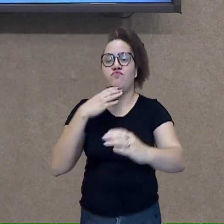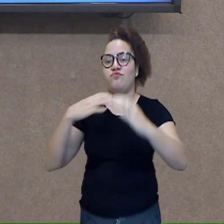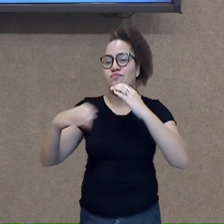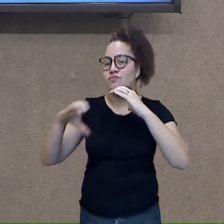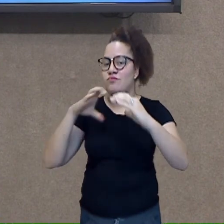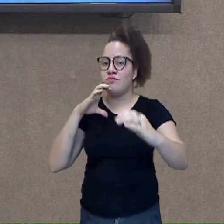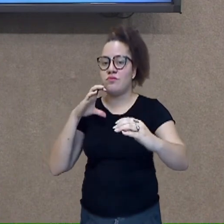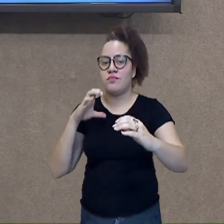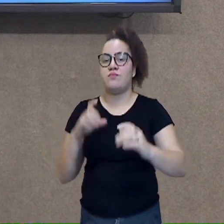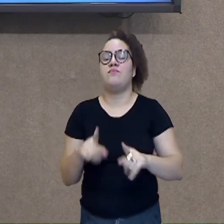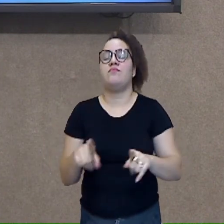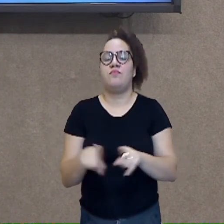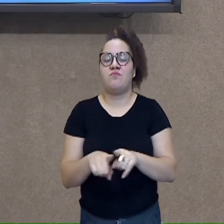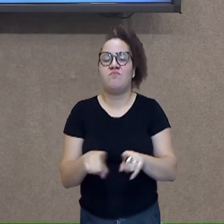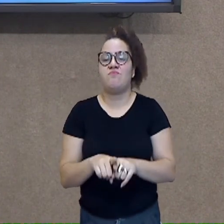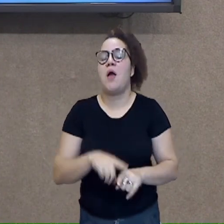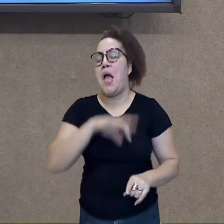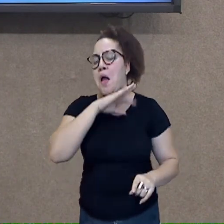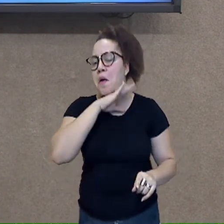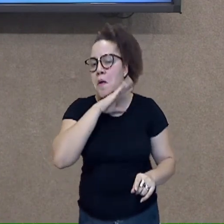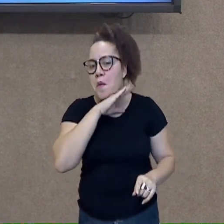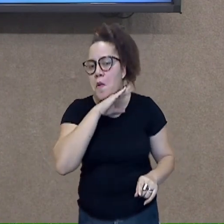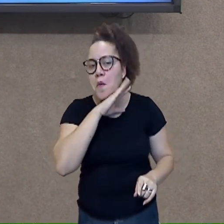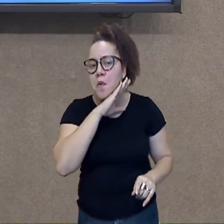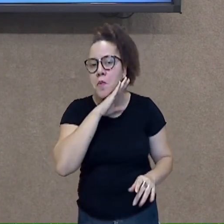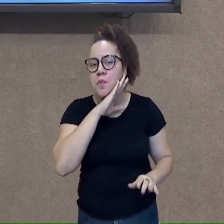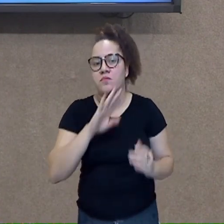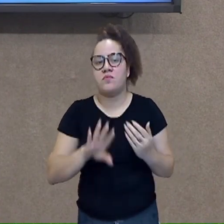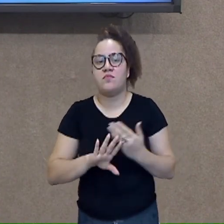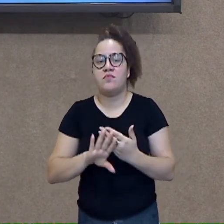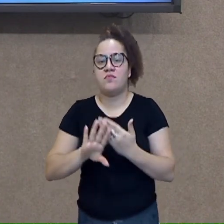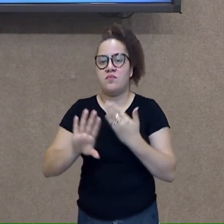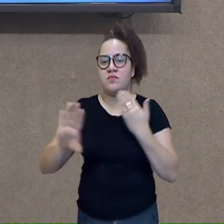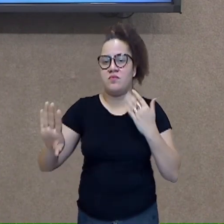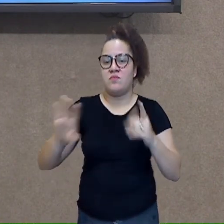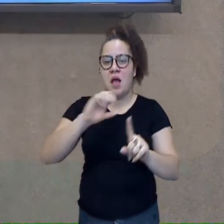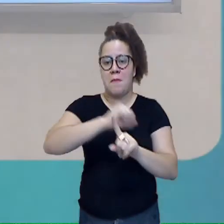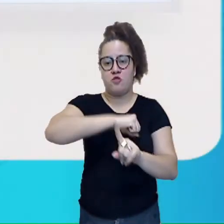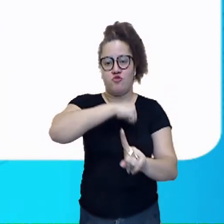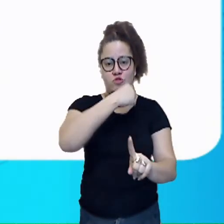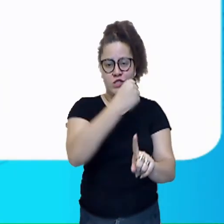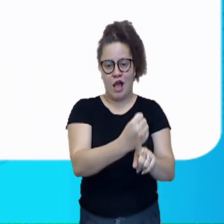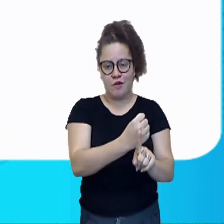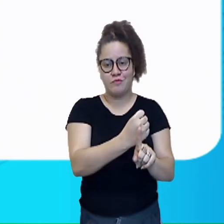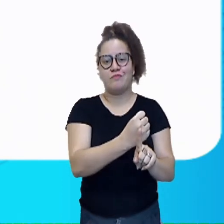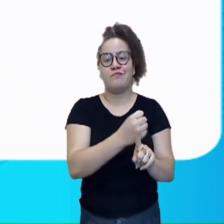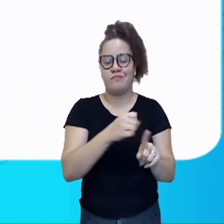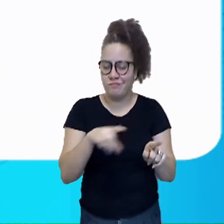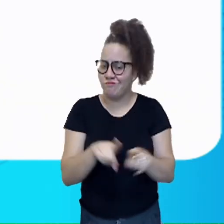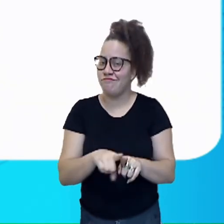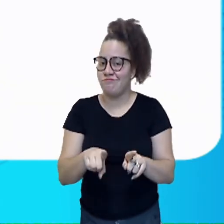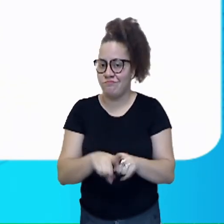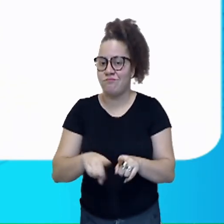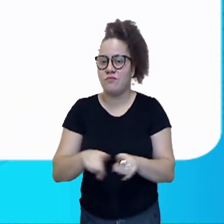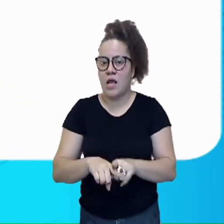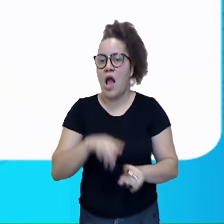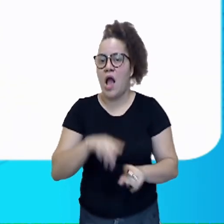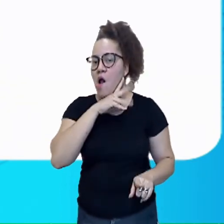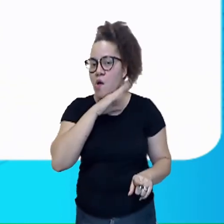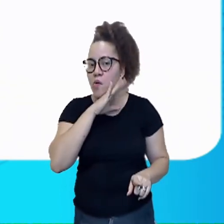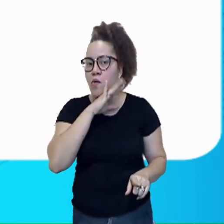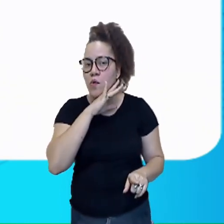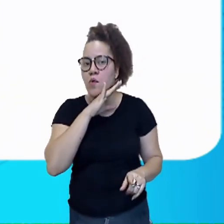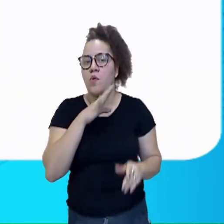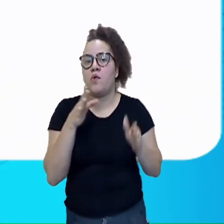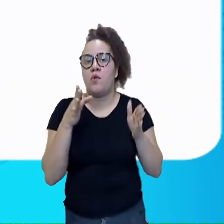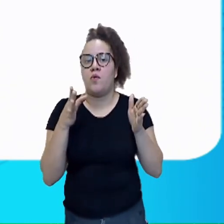informações. E também como ponto negativo, nós temos o último aí que é o distanciamento social. Com a internet, hoje